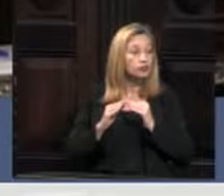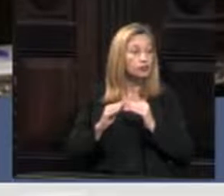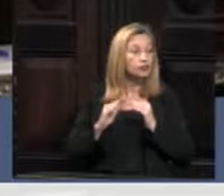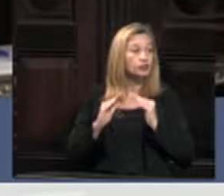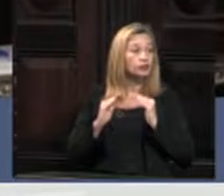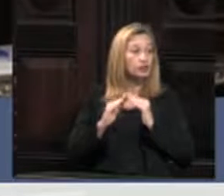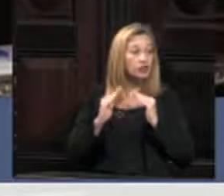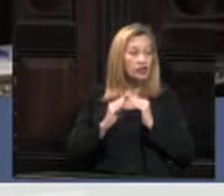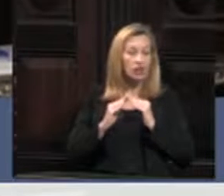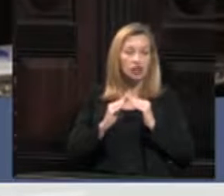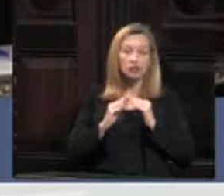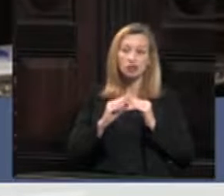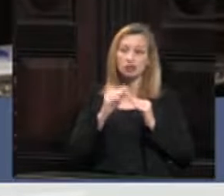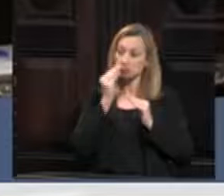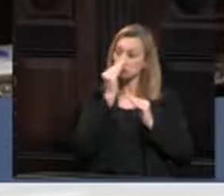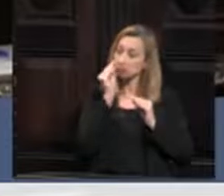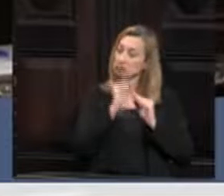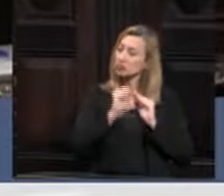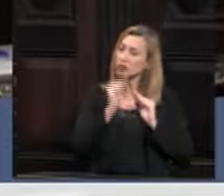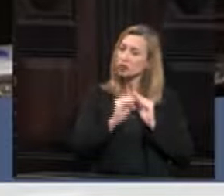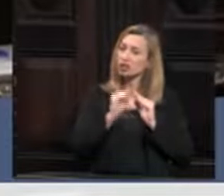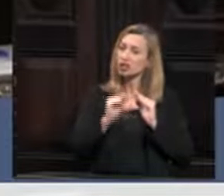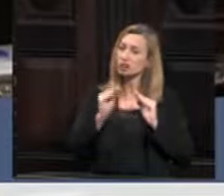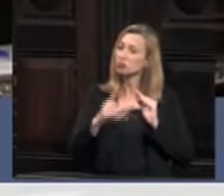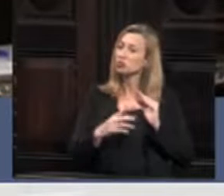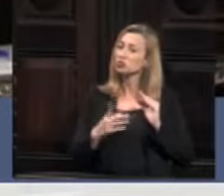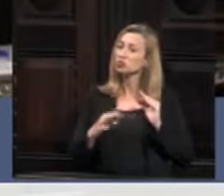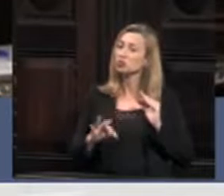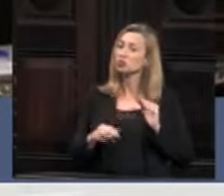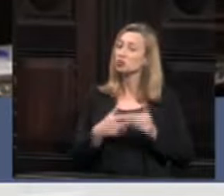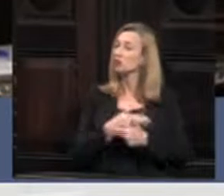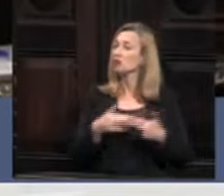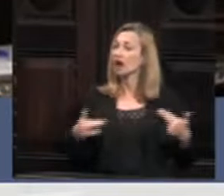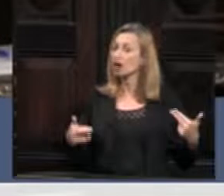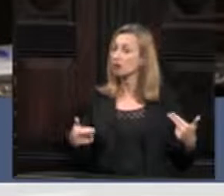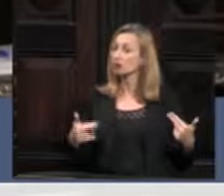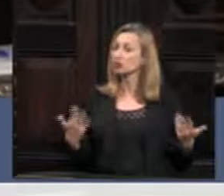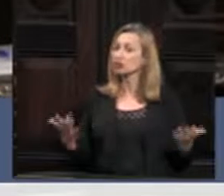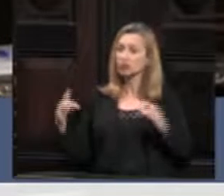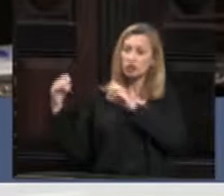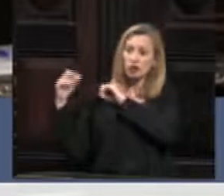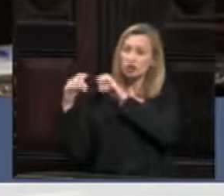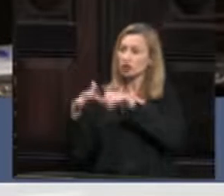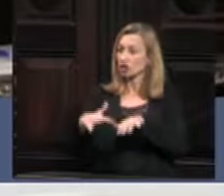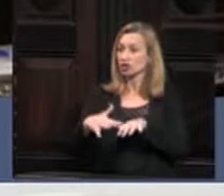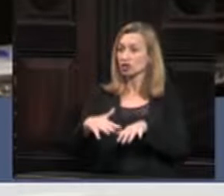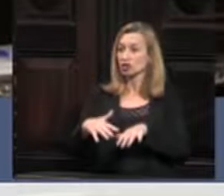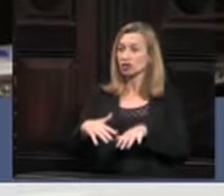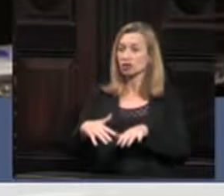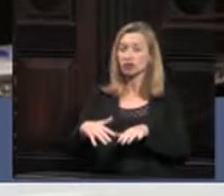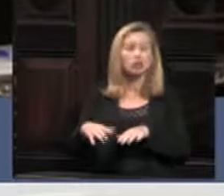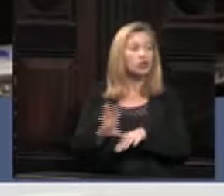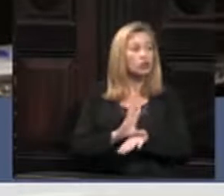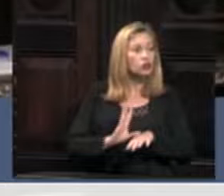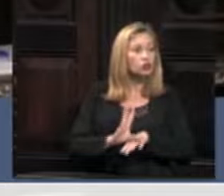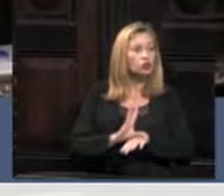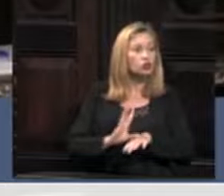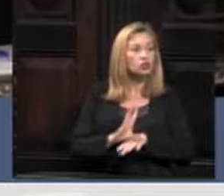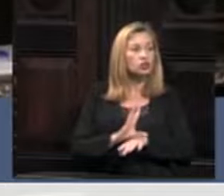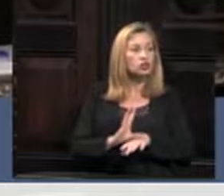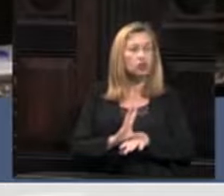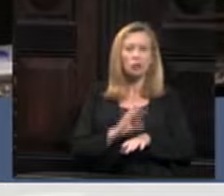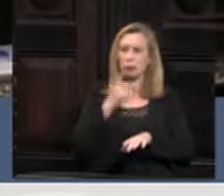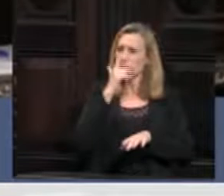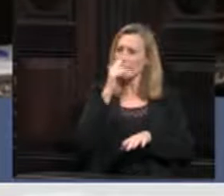que vem sendo desrespeitada, vem sendo invadida, a Constituição vem sendo